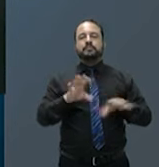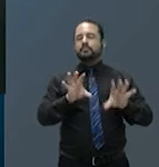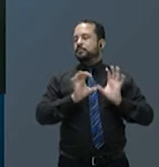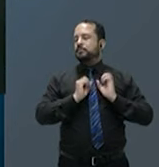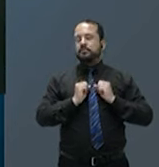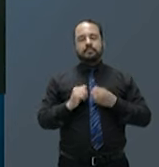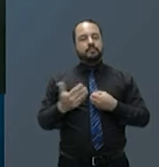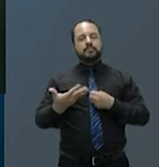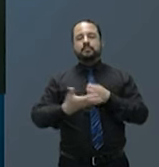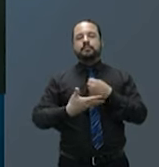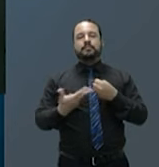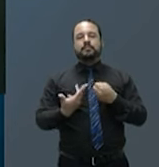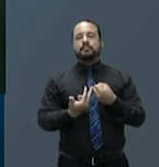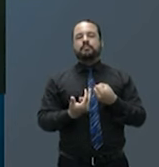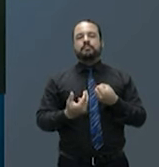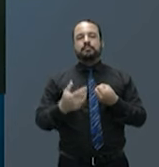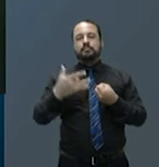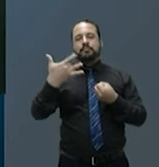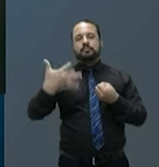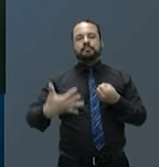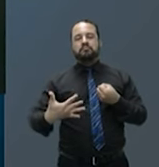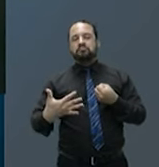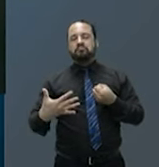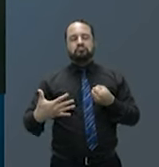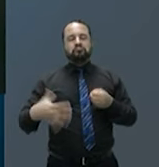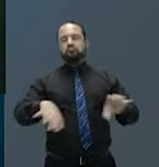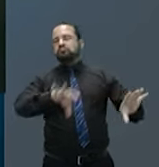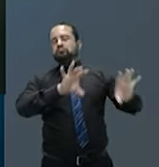fundamentação, e em relação ao